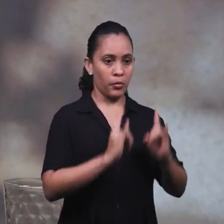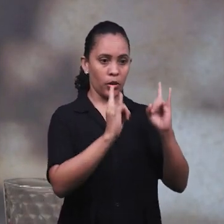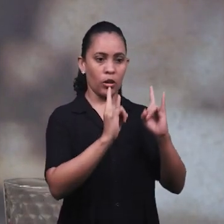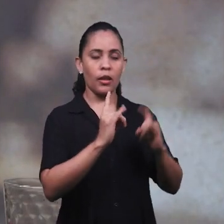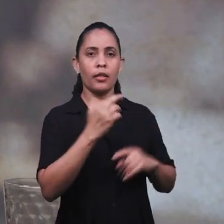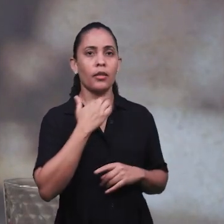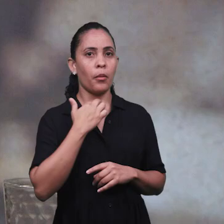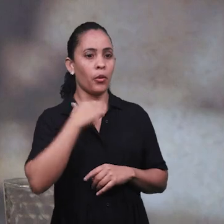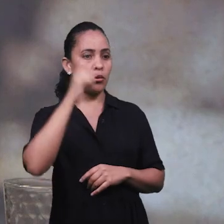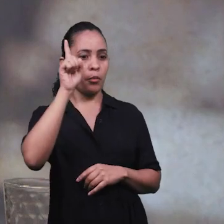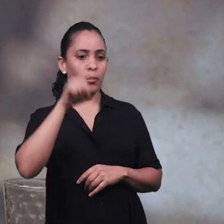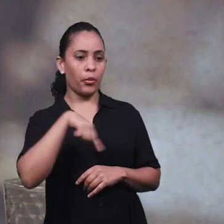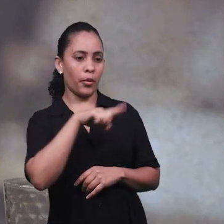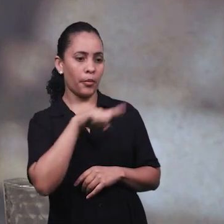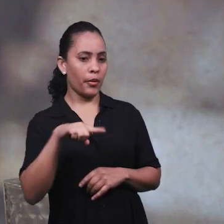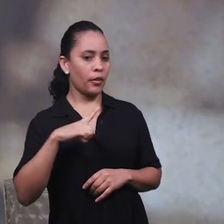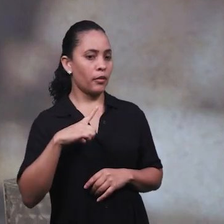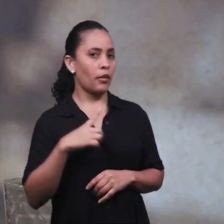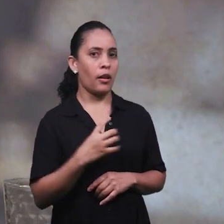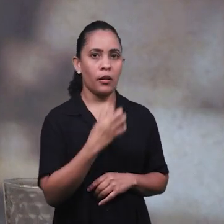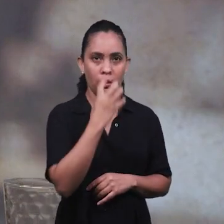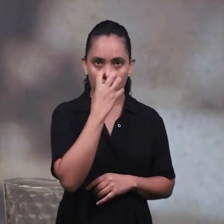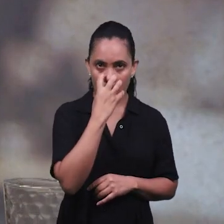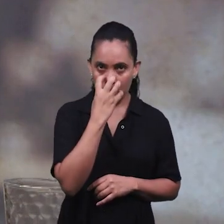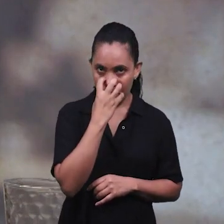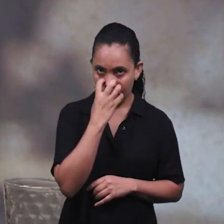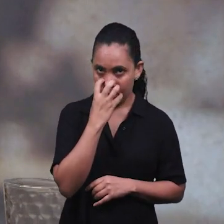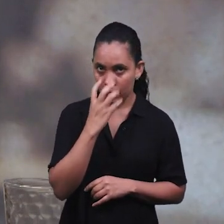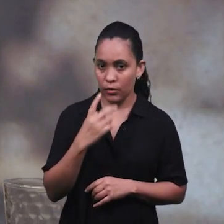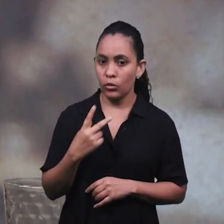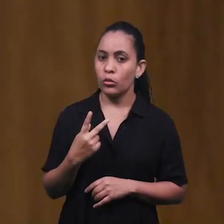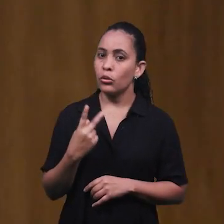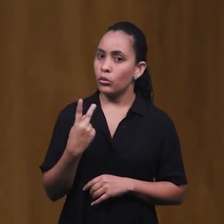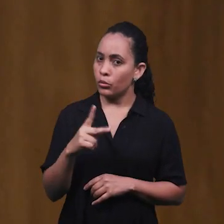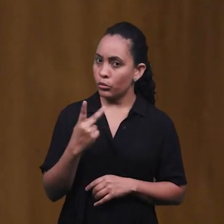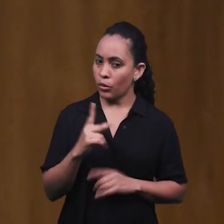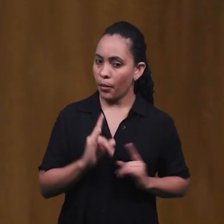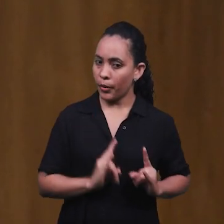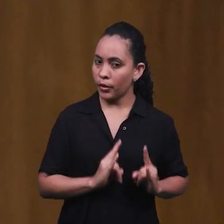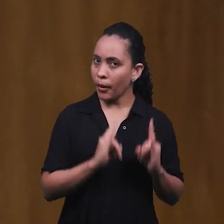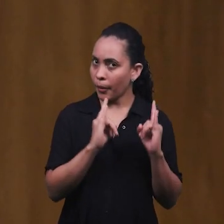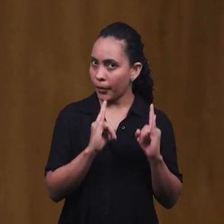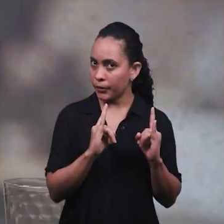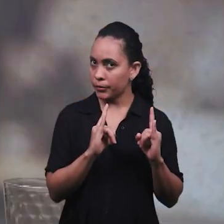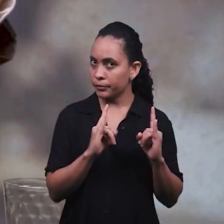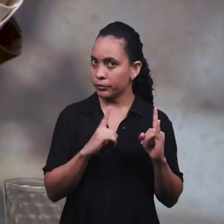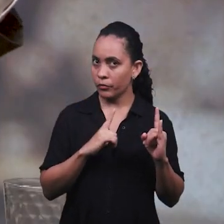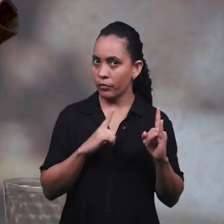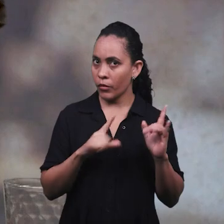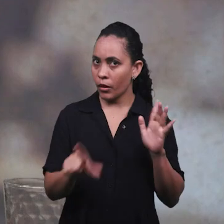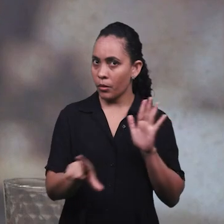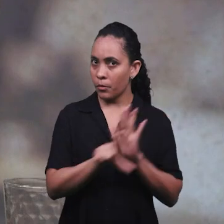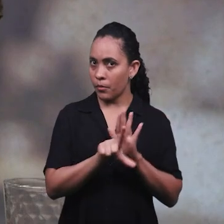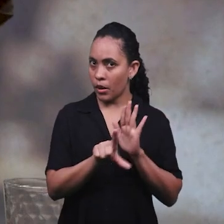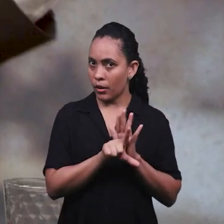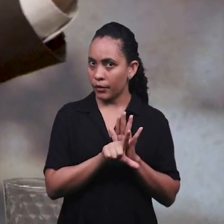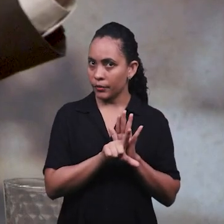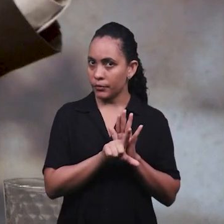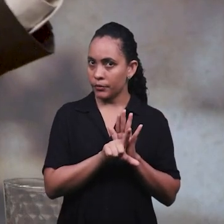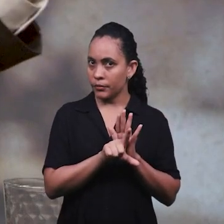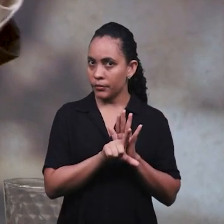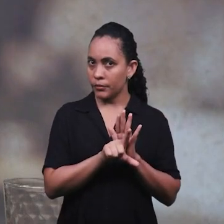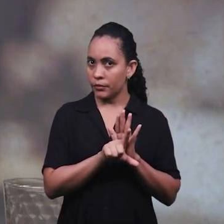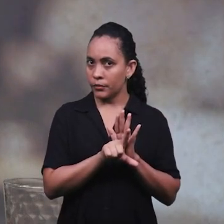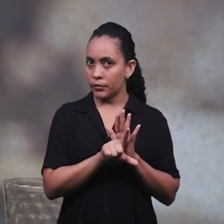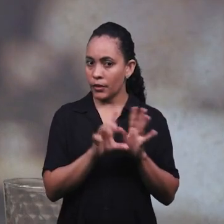proibir que uma pessoa tenha animais na sua unidade. Isso é interessante. Isso é muito interessante. Não existe uma lei que